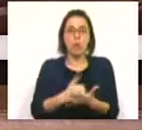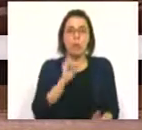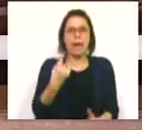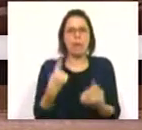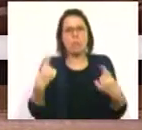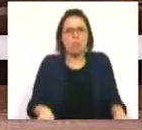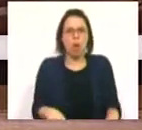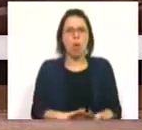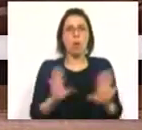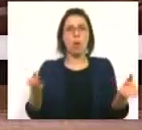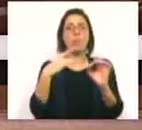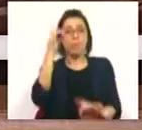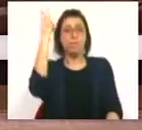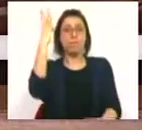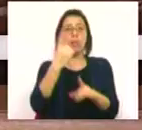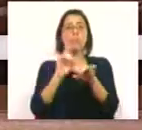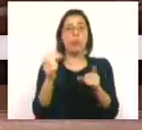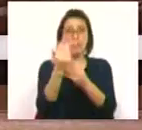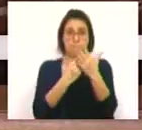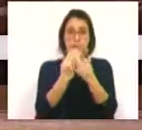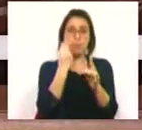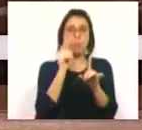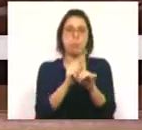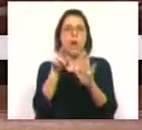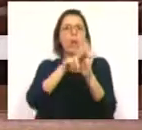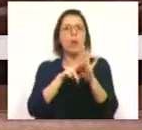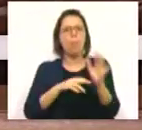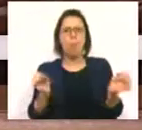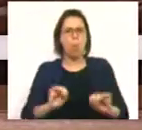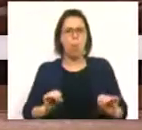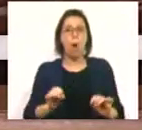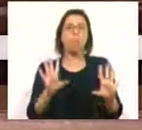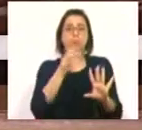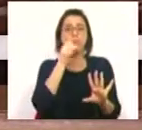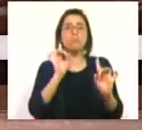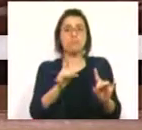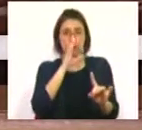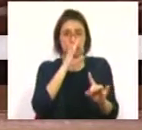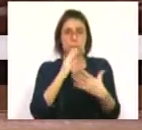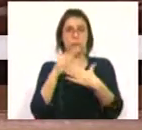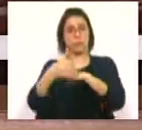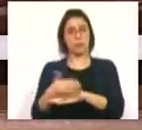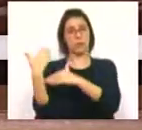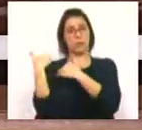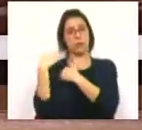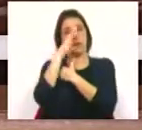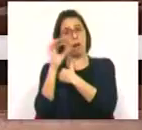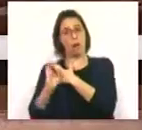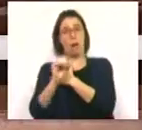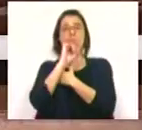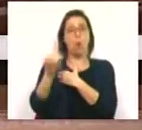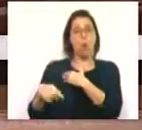rápido. E uma fraude porque o mercado por si nada regula. E ainda bem, porque sem a intervenção responsável do Estado,